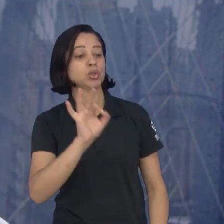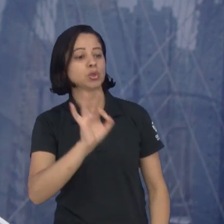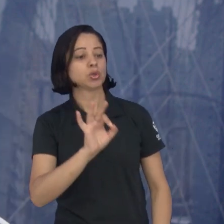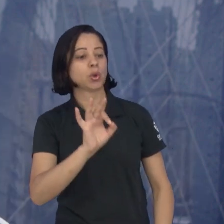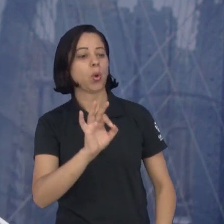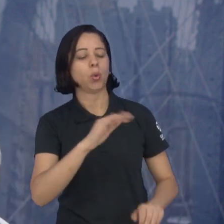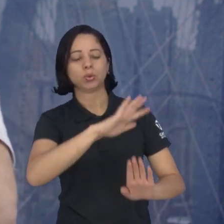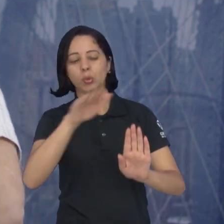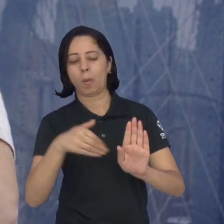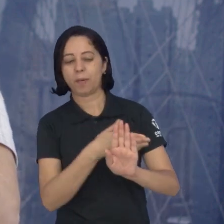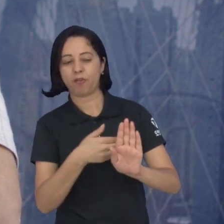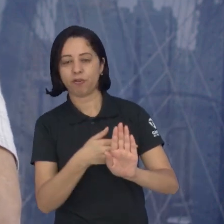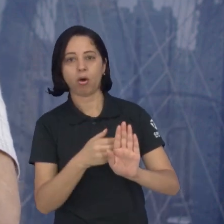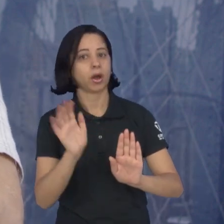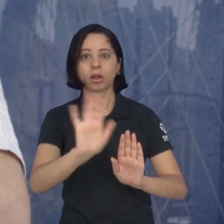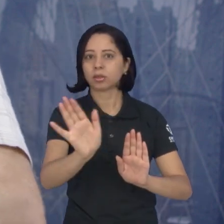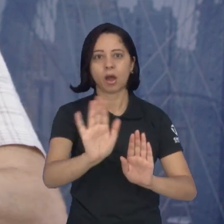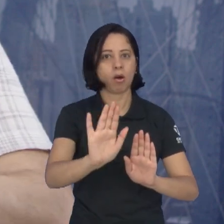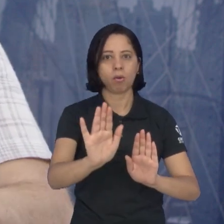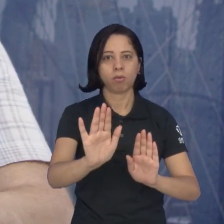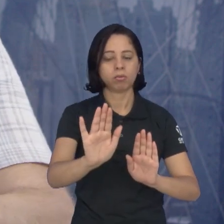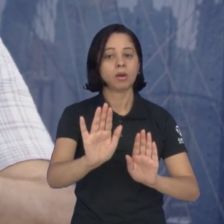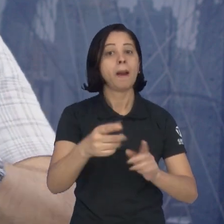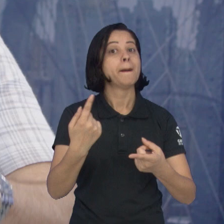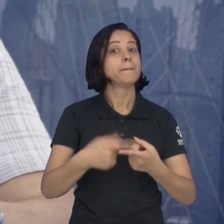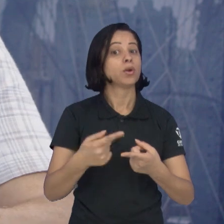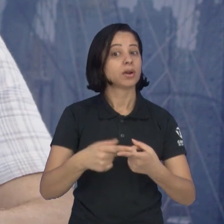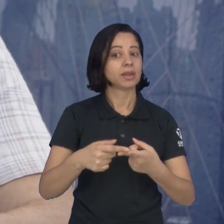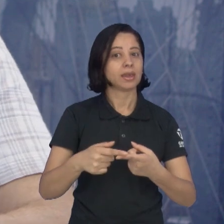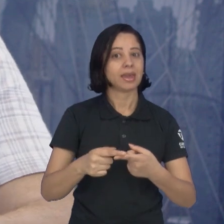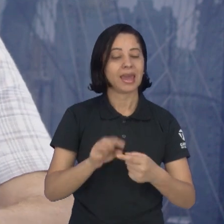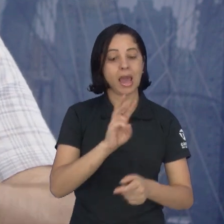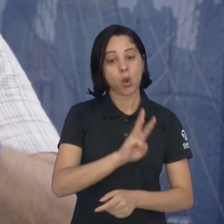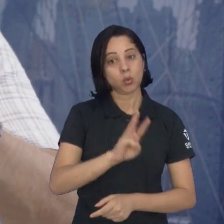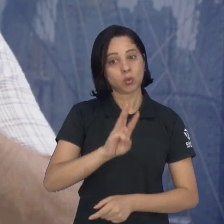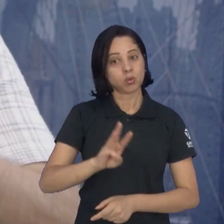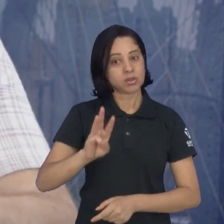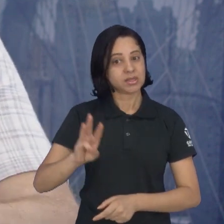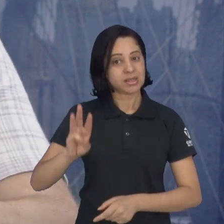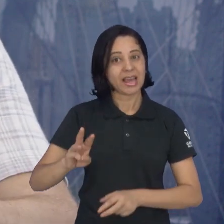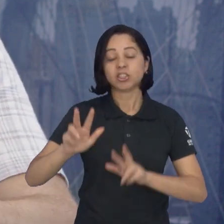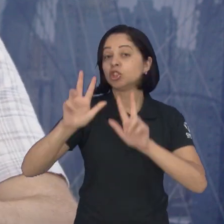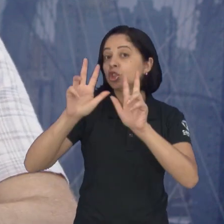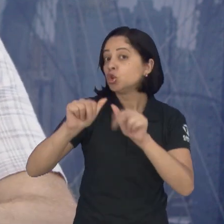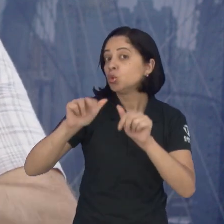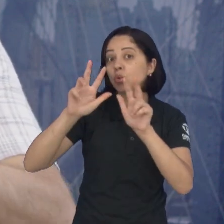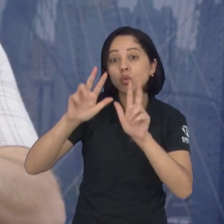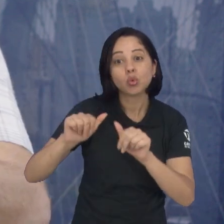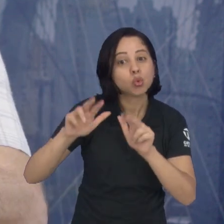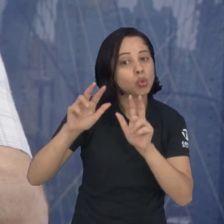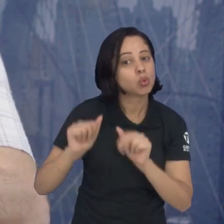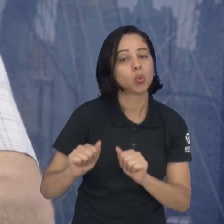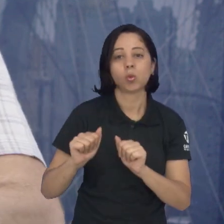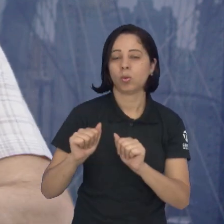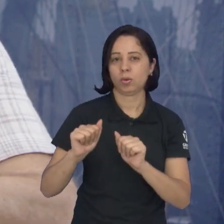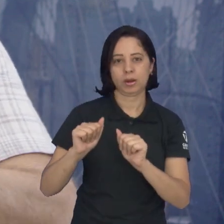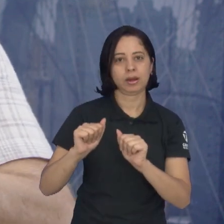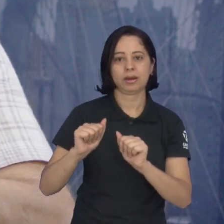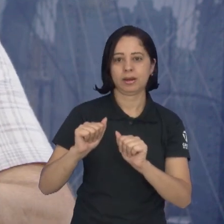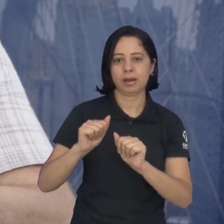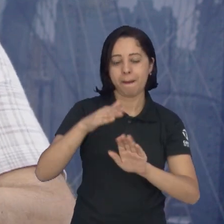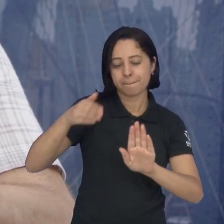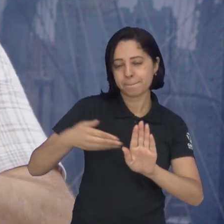te mandar um link para pagar. Não faça isso. Por quê? Os grandes sites de compra, eles garantem para você a devolução do dinheiro,